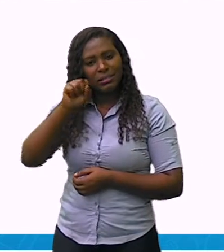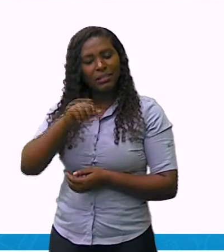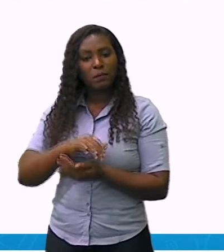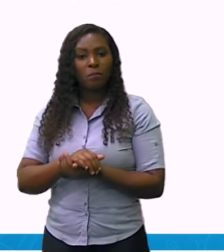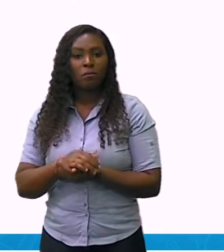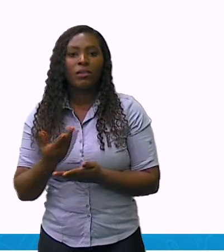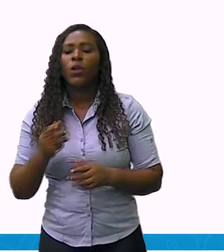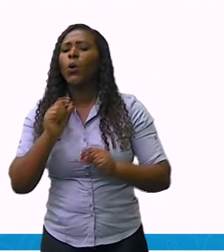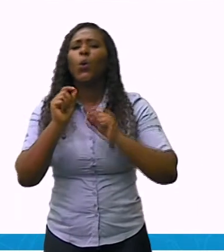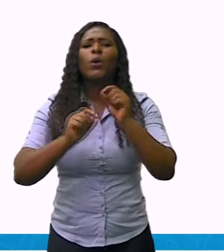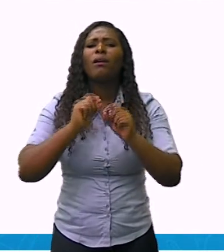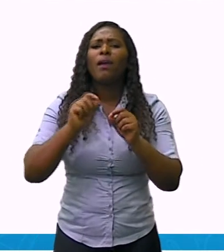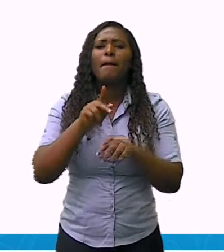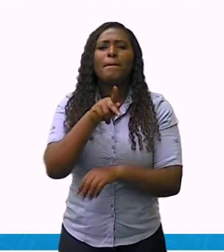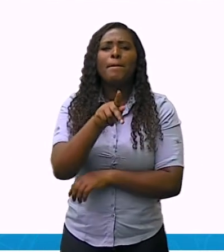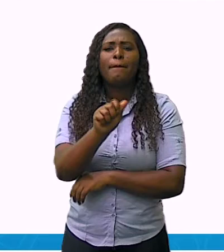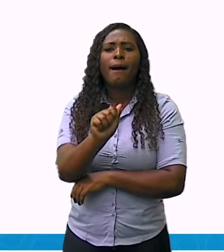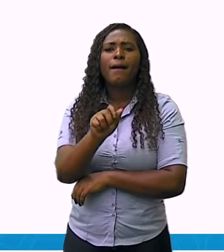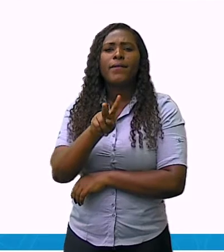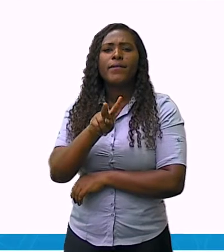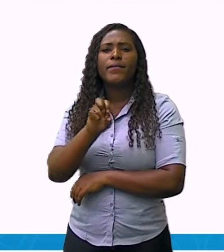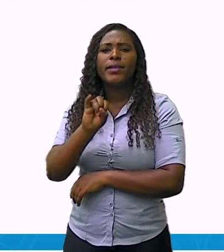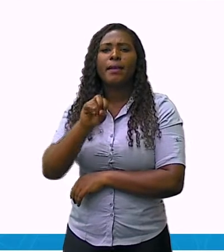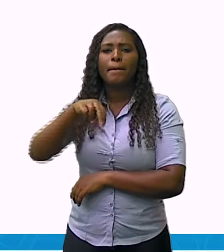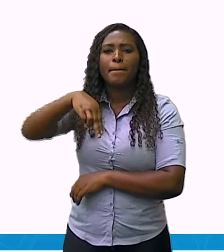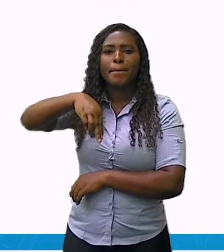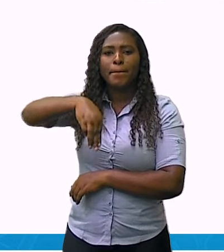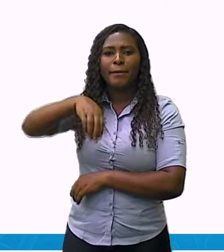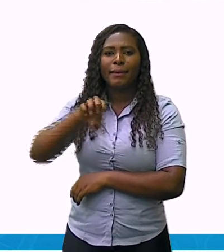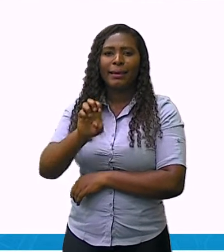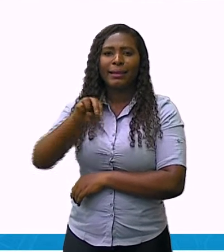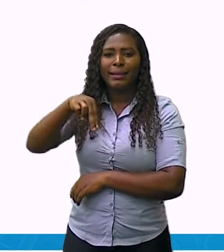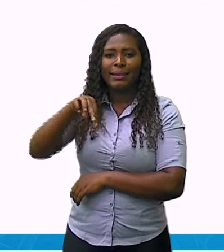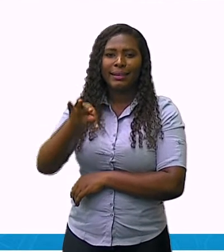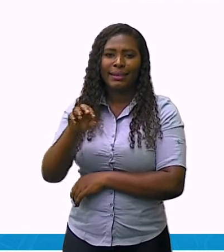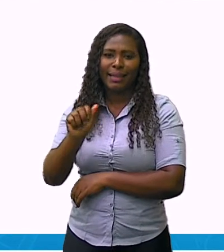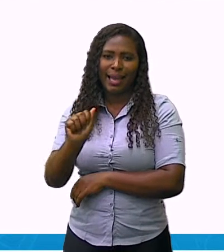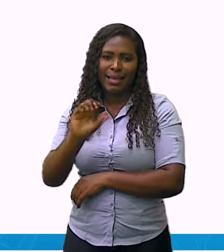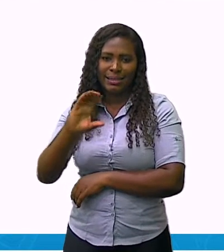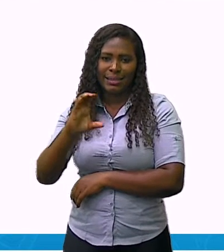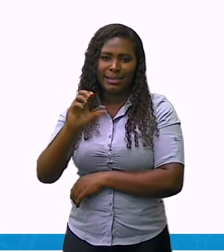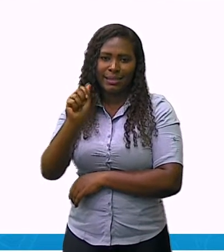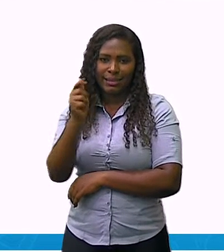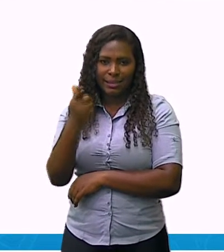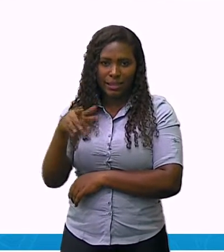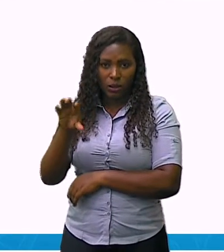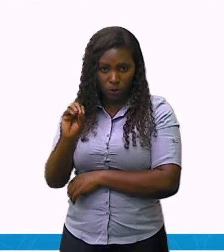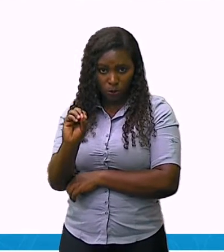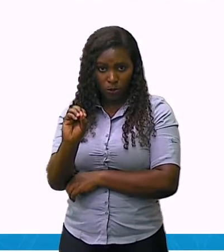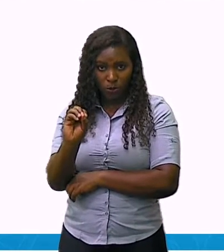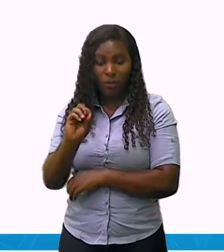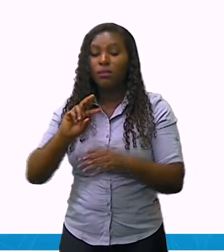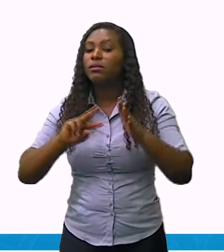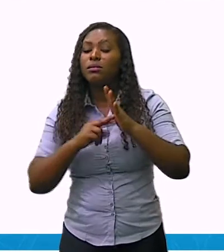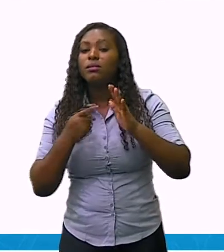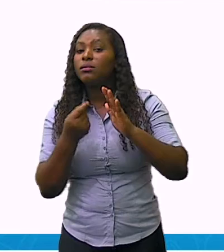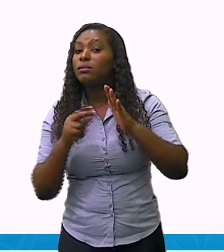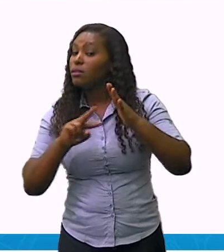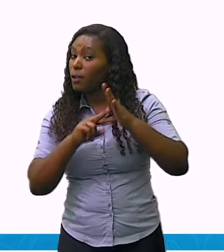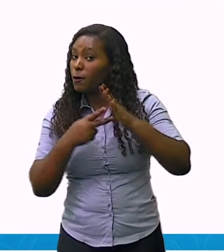o asfalto, é aquela que contém uma infraestrutura. Bom, nota-se